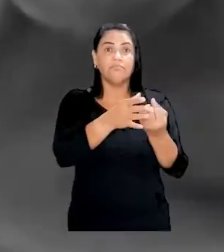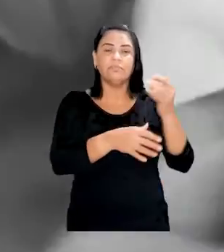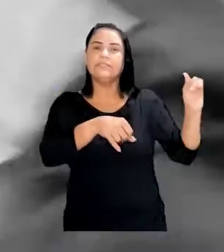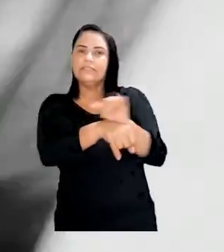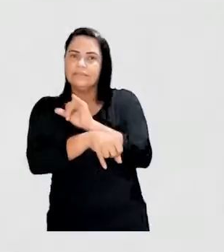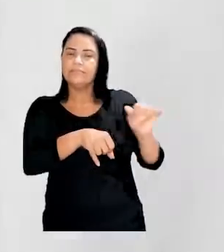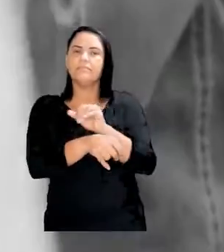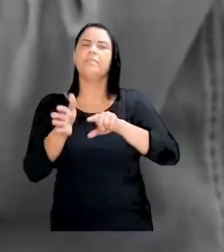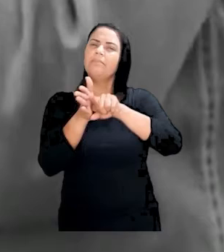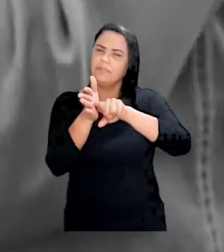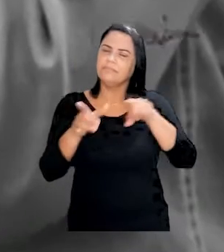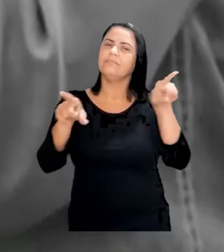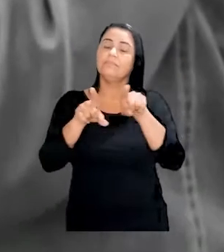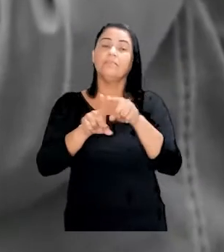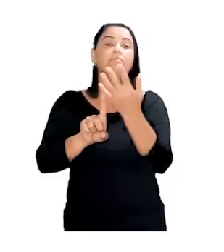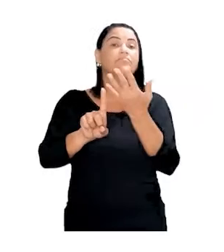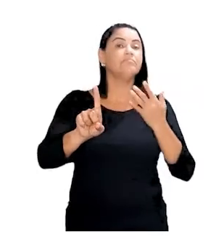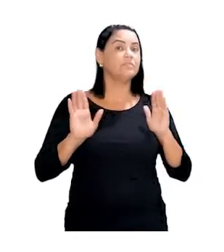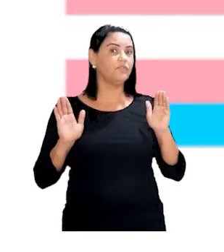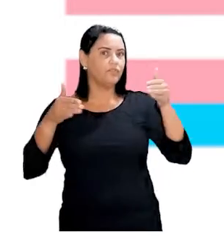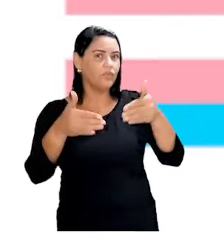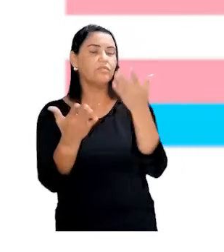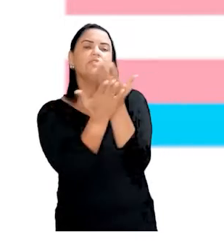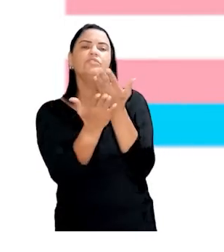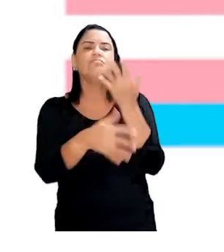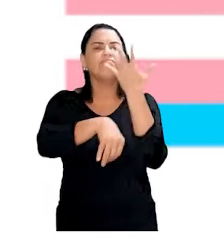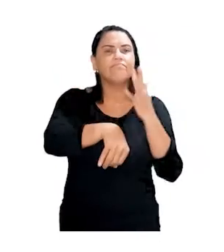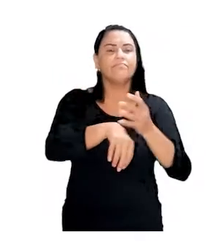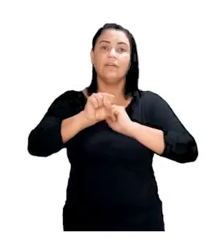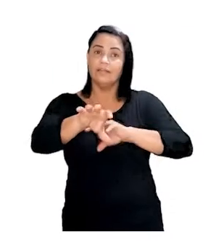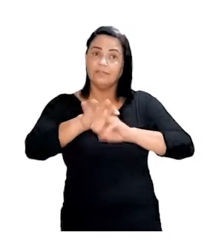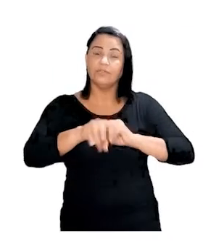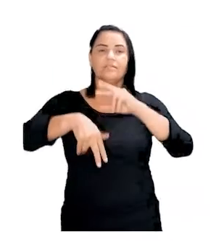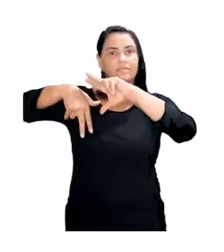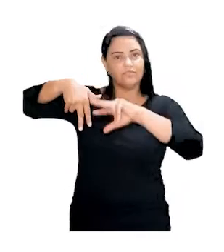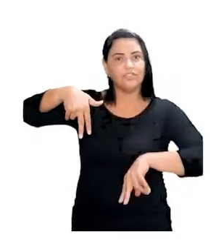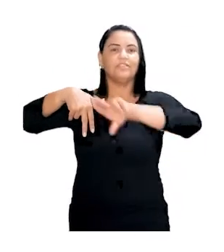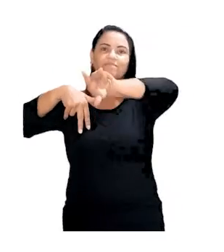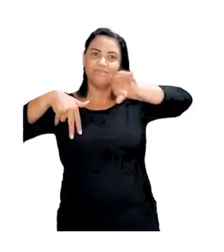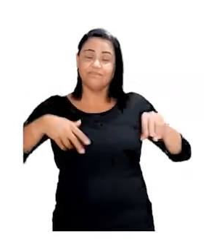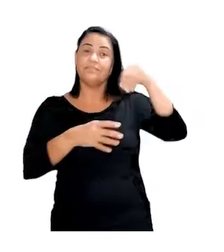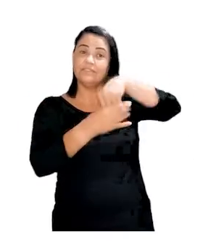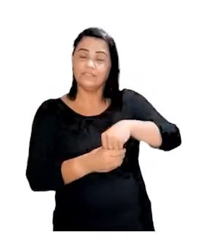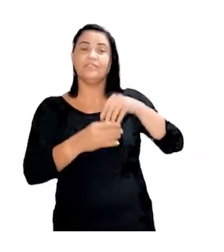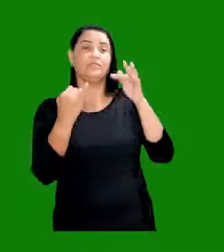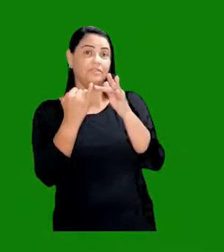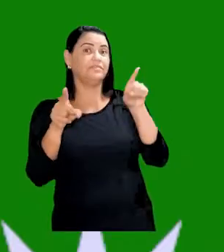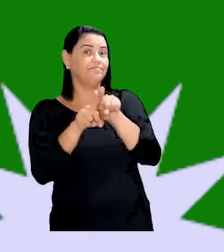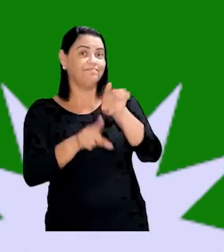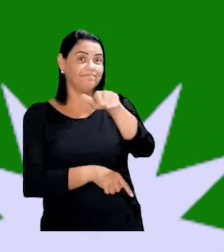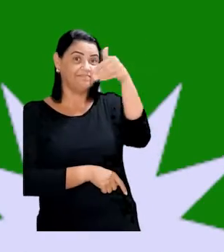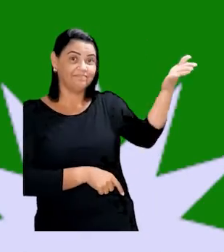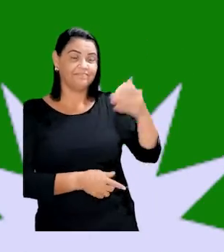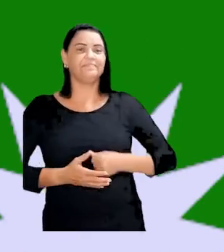promover ações de ensino, pesquisa e extensão voltadas para estudos e práticas em educação da diversidade sexual e de gênero,